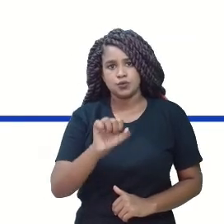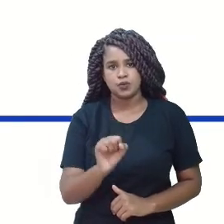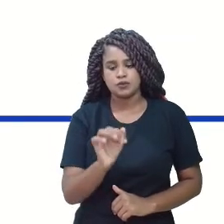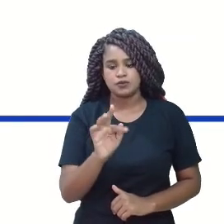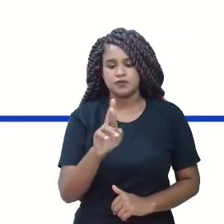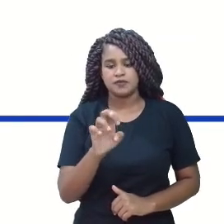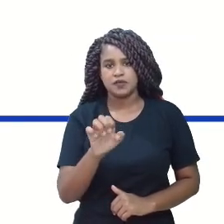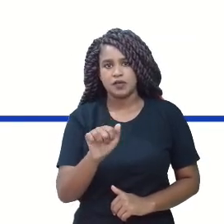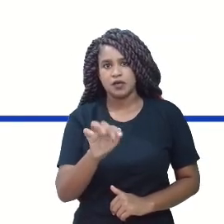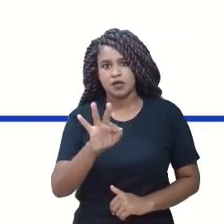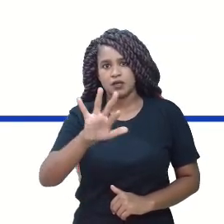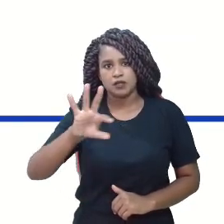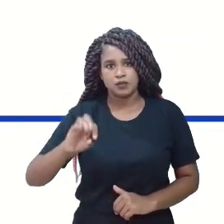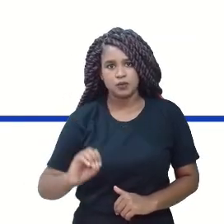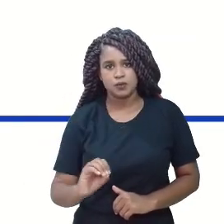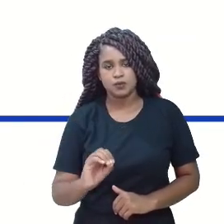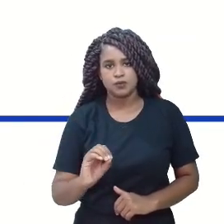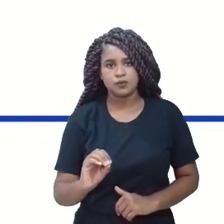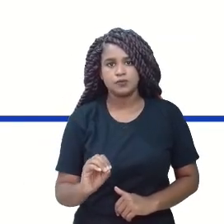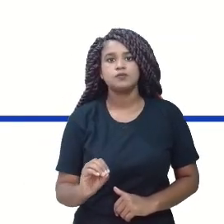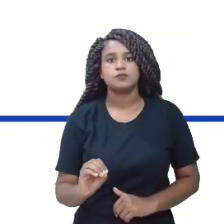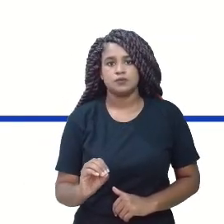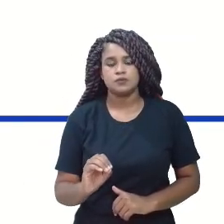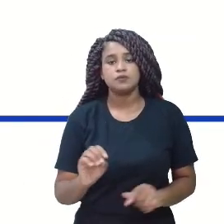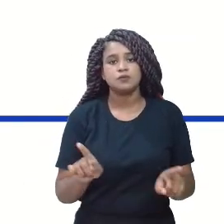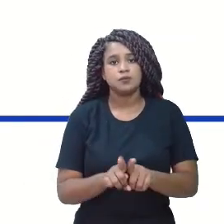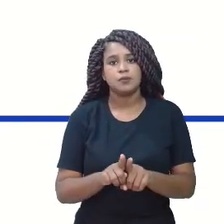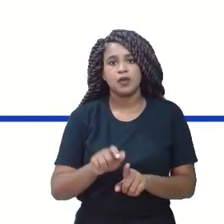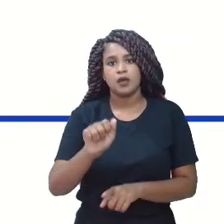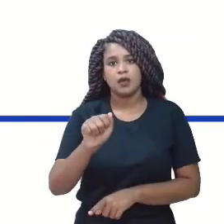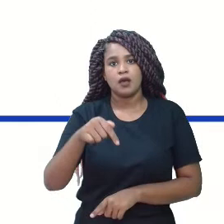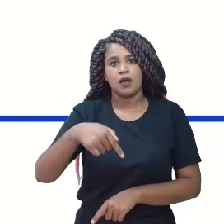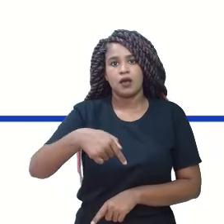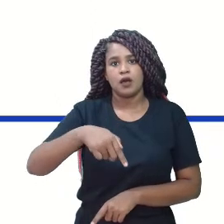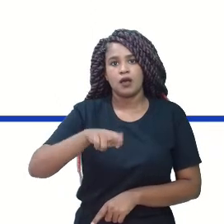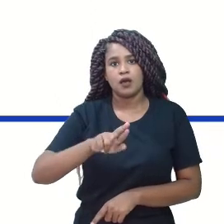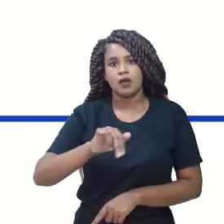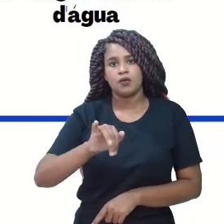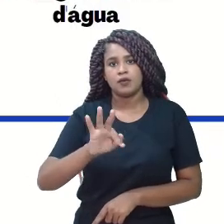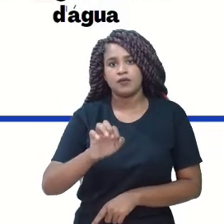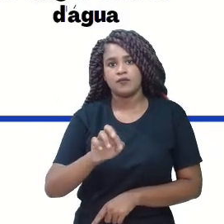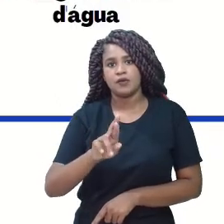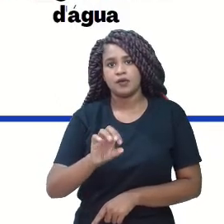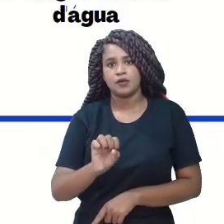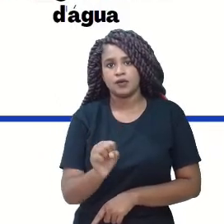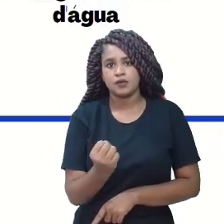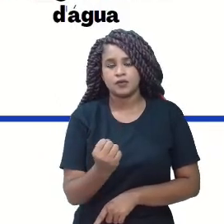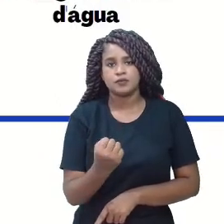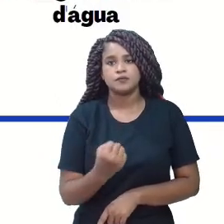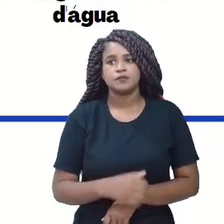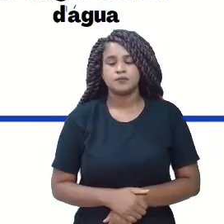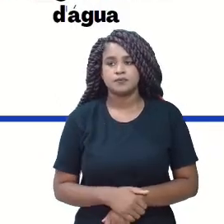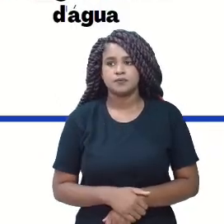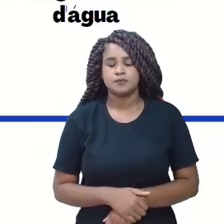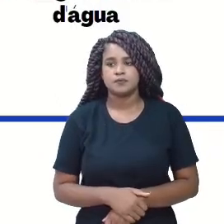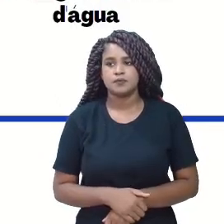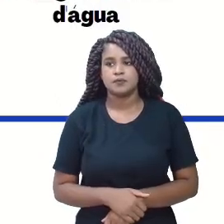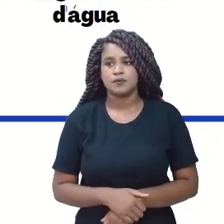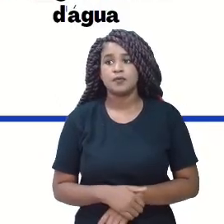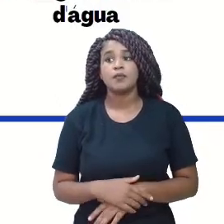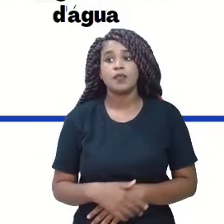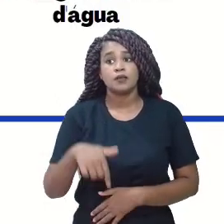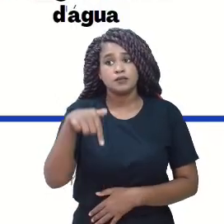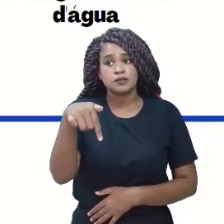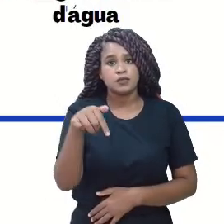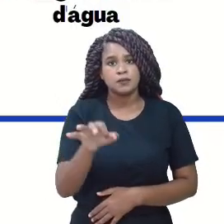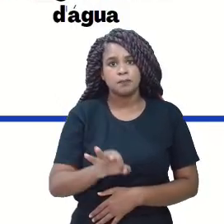está subterrânea ali. Os aquíferos. Né? Exatamente. E 7% dessa